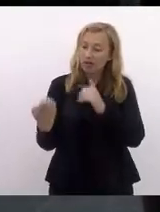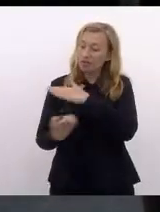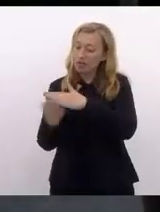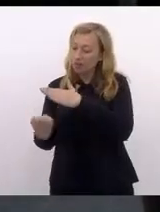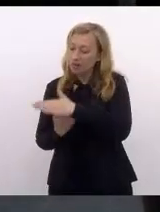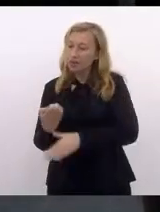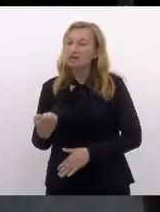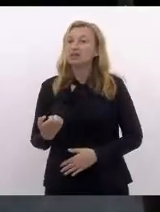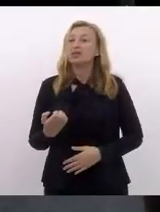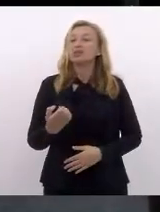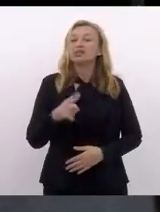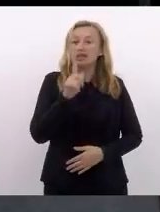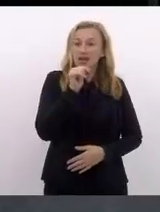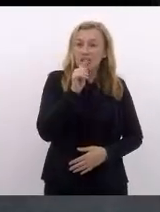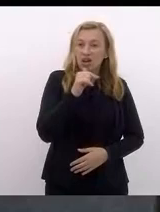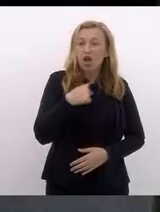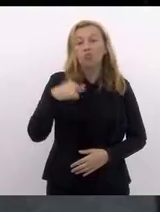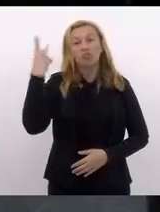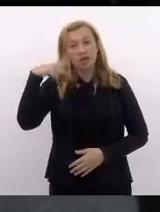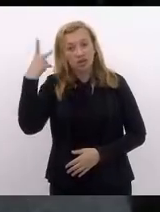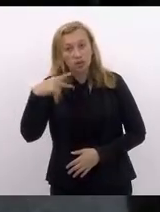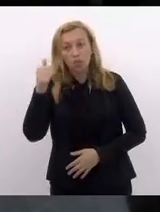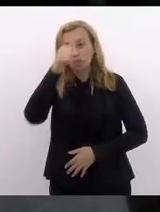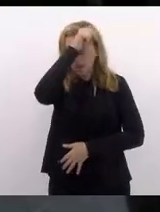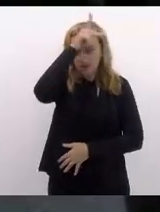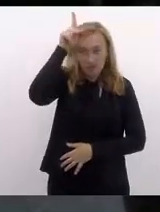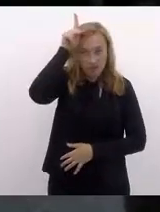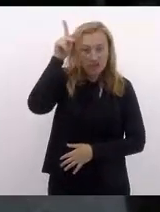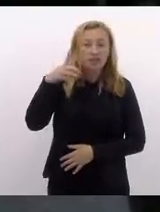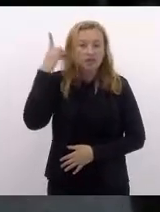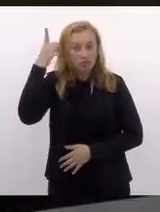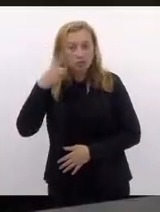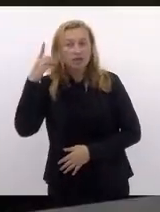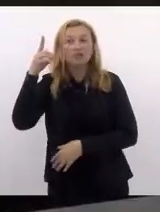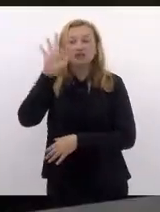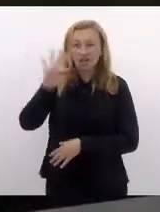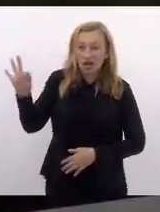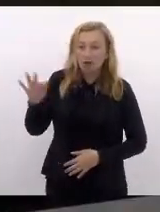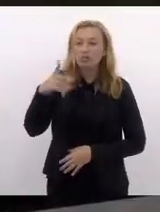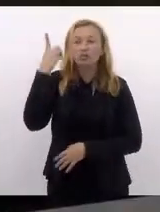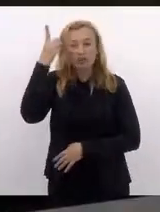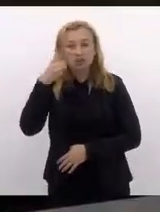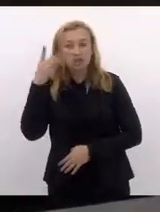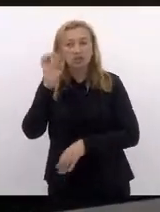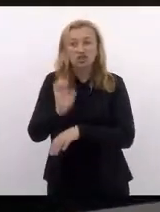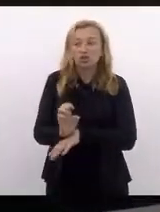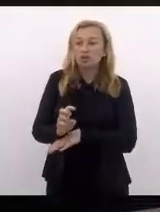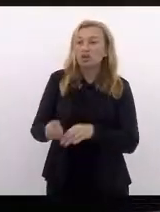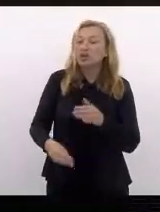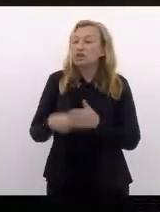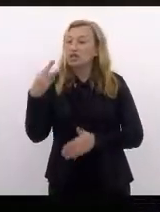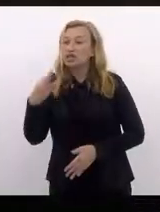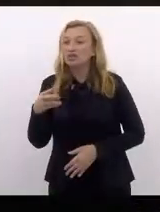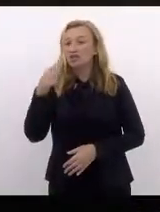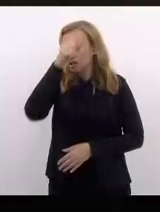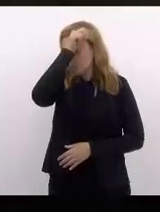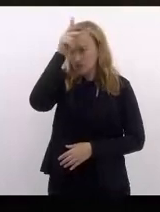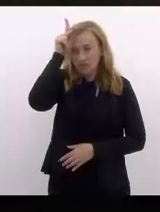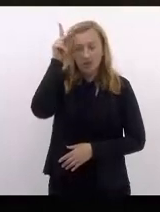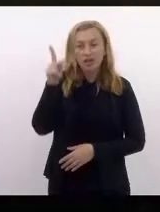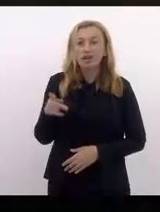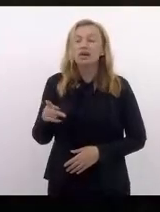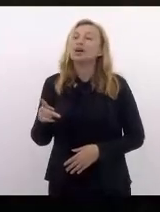eu fui Vereador eu fui Prefeito eu fui deputado federal deputado estadual três vezes Prefeito e ansiedade